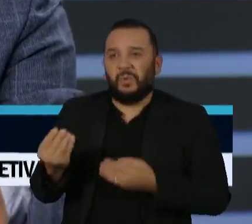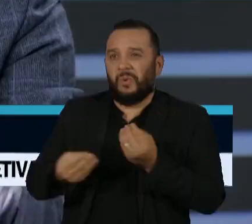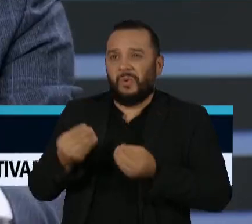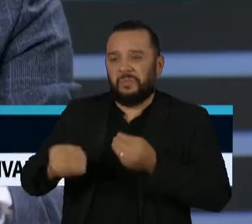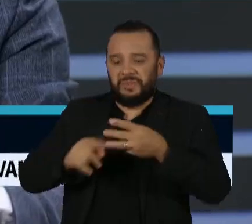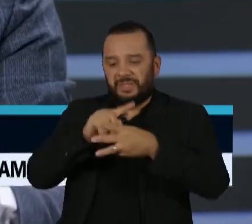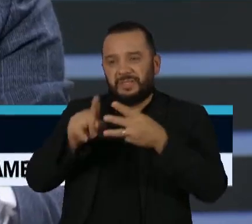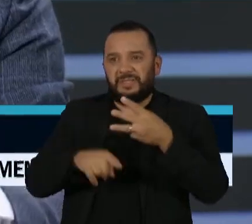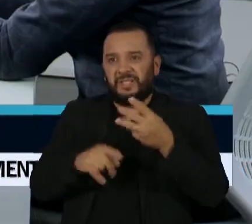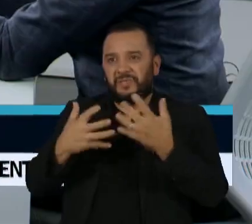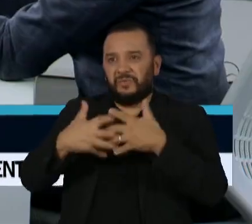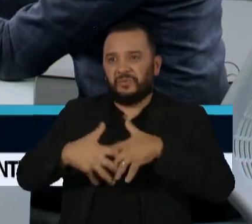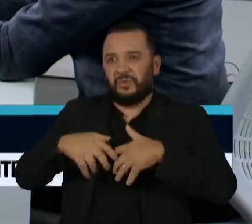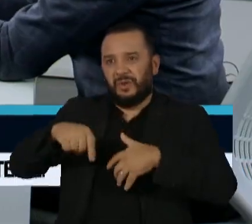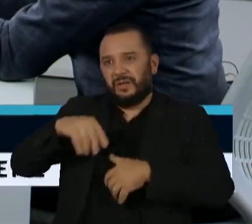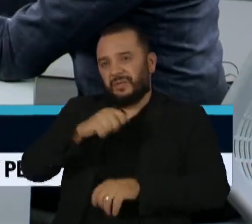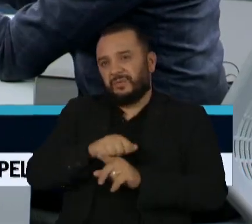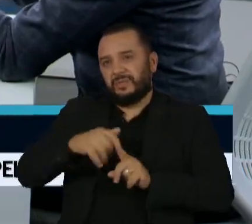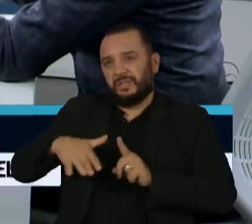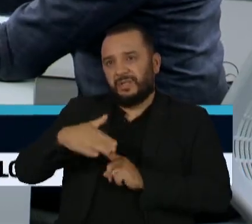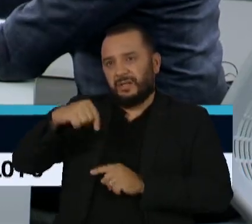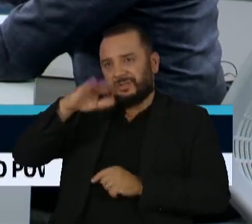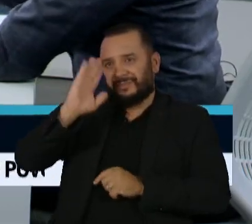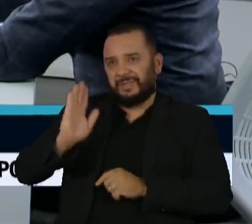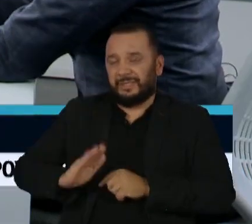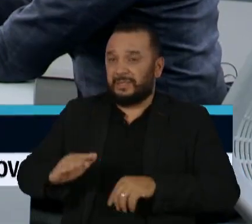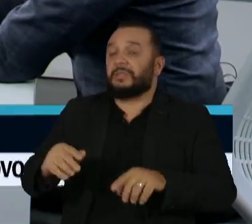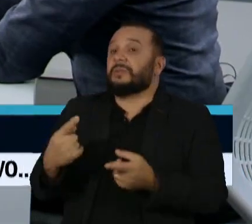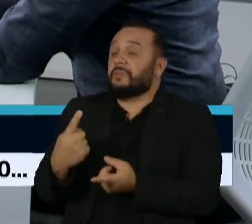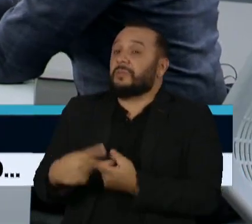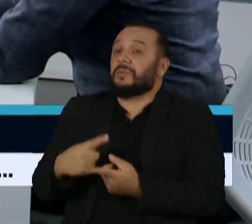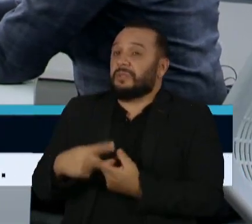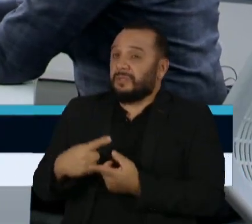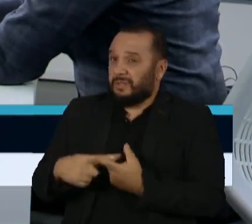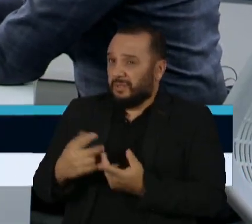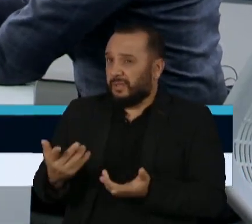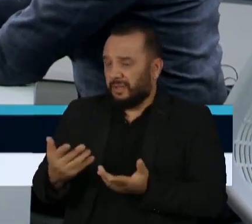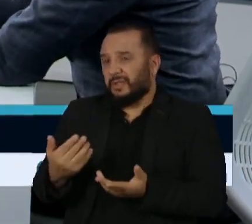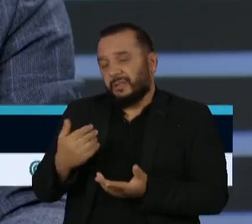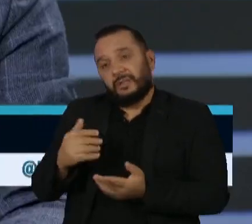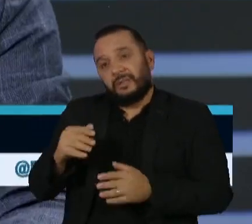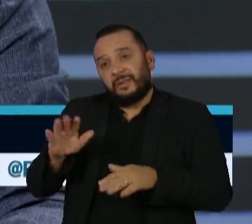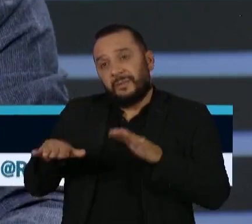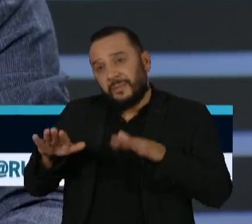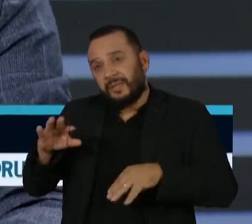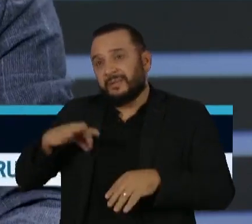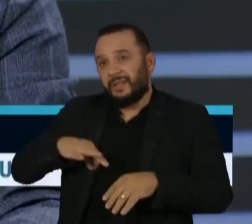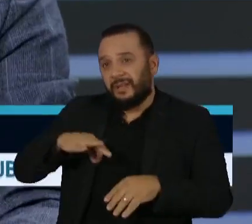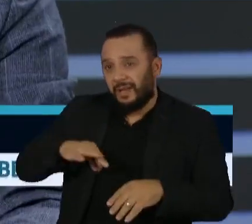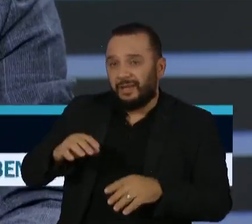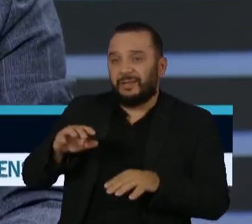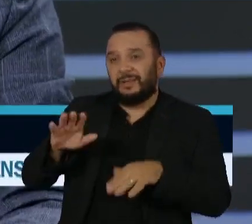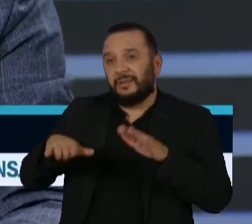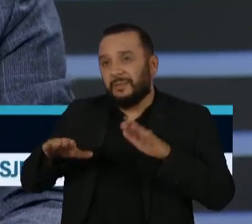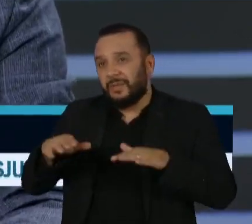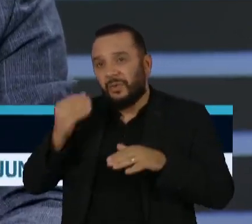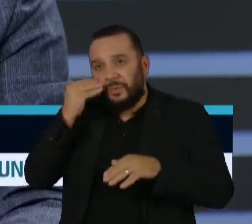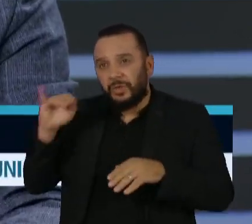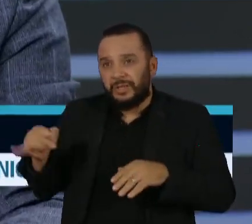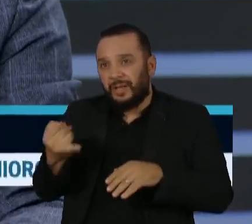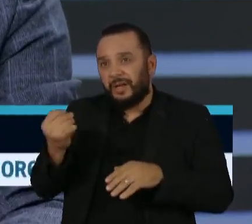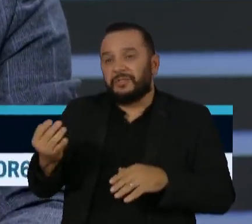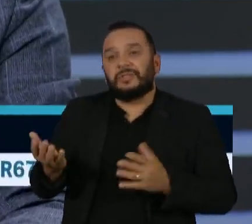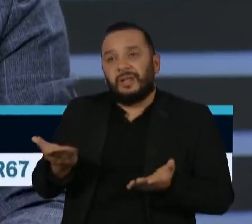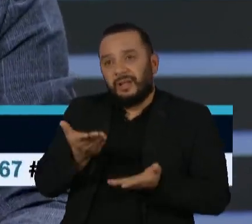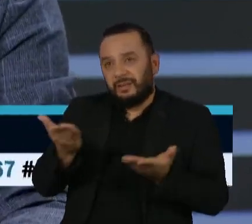como eles são profundamente atrelados à quantidade de dinheiro que uma pessoa ganha, à oportunidade que ela tem, de como ela se vive no